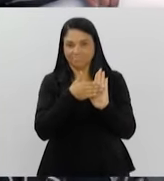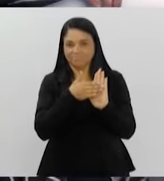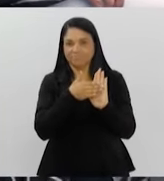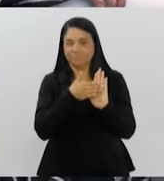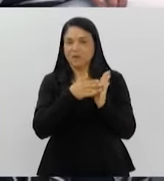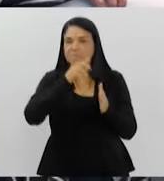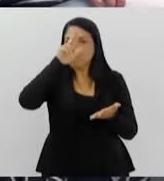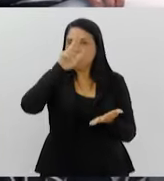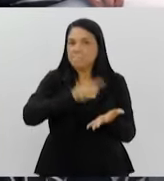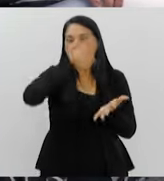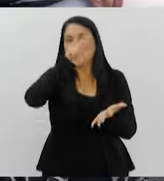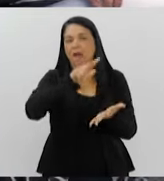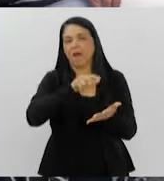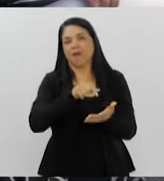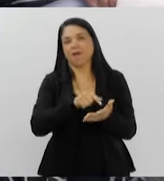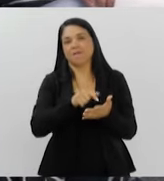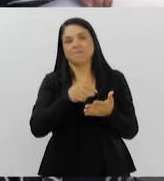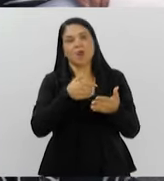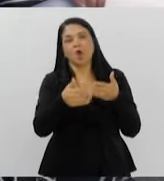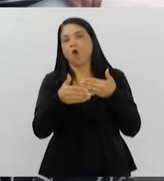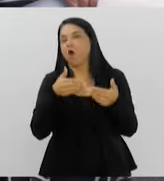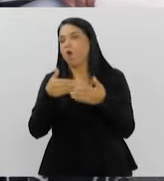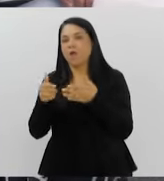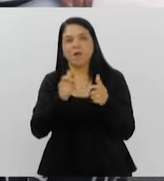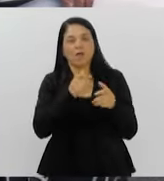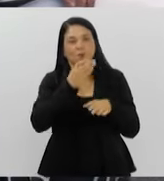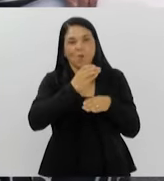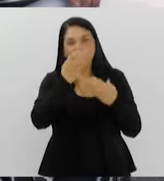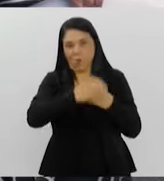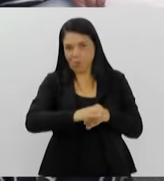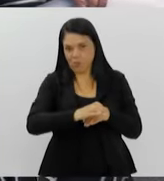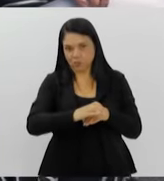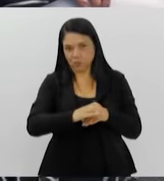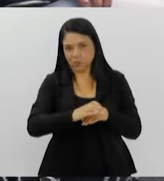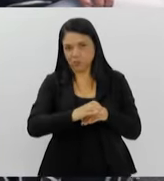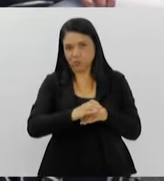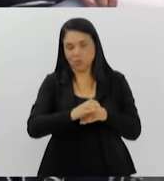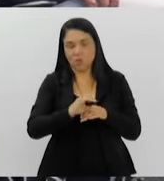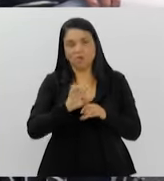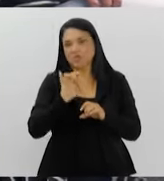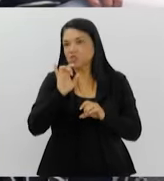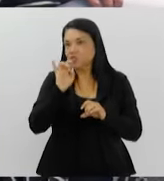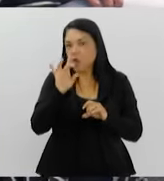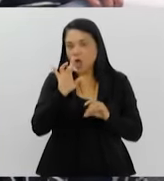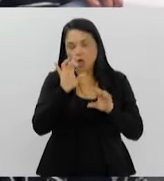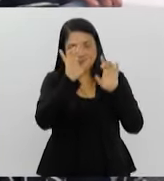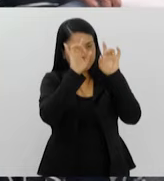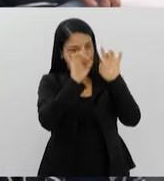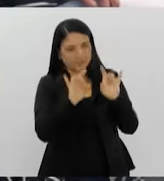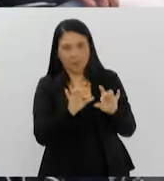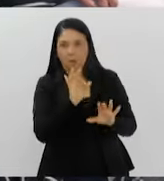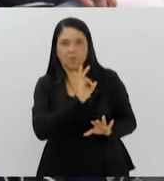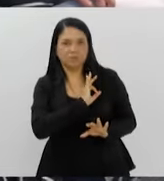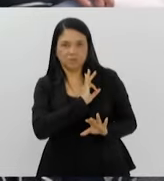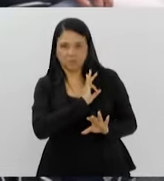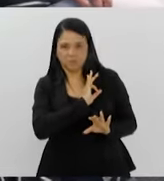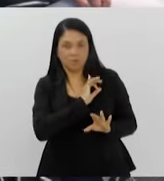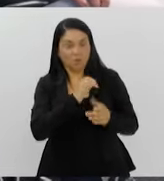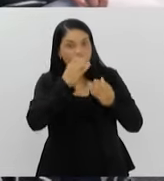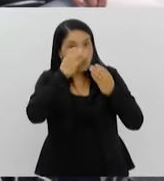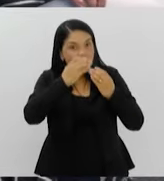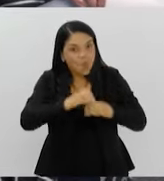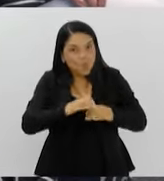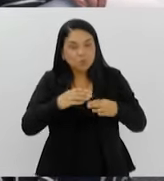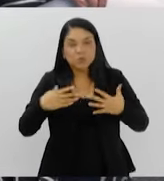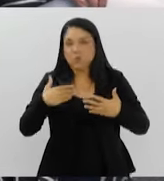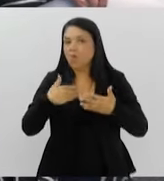válida para qualquer concurso e Não especificamente somente para esse porque uma lei tem que